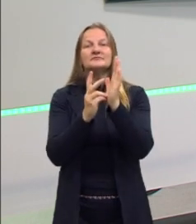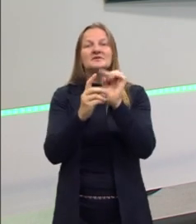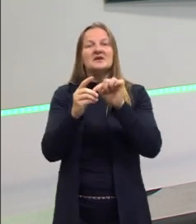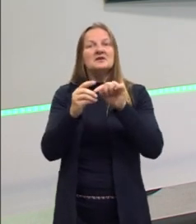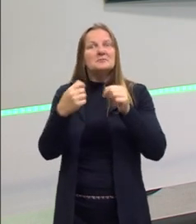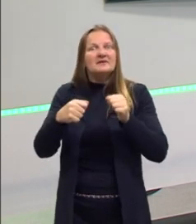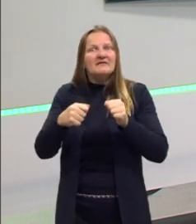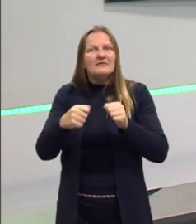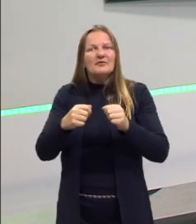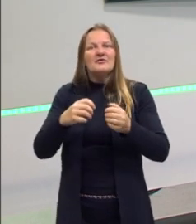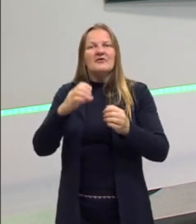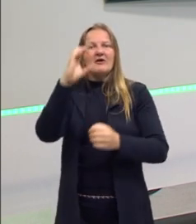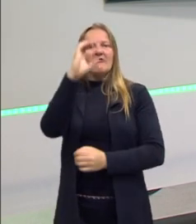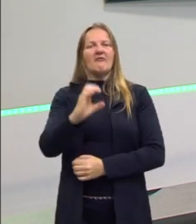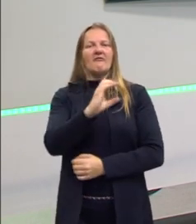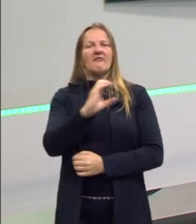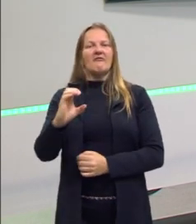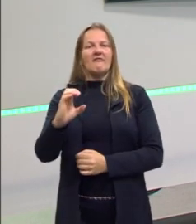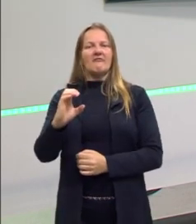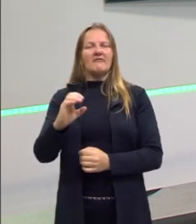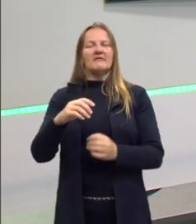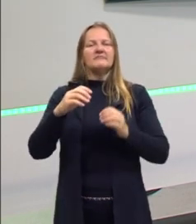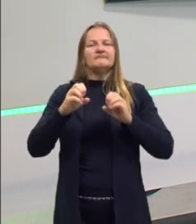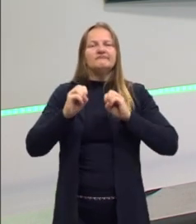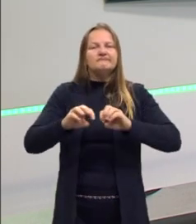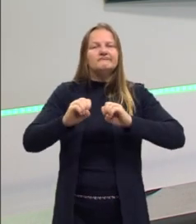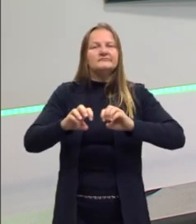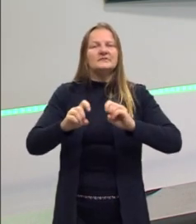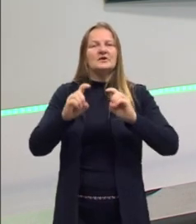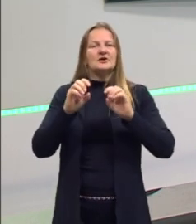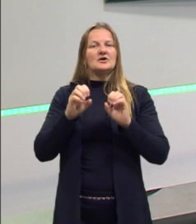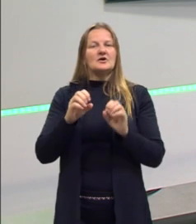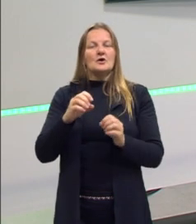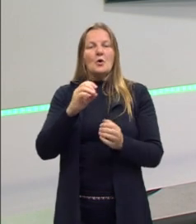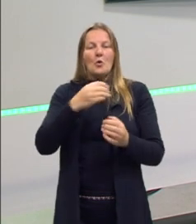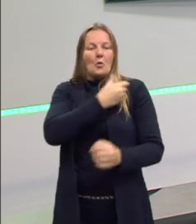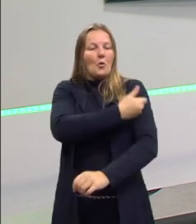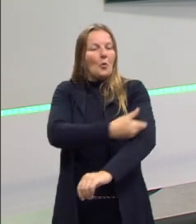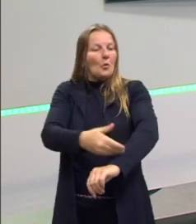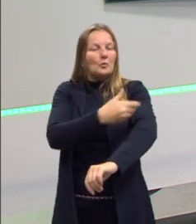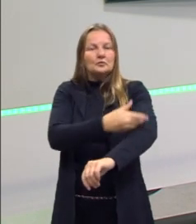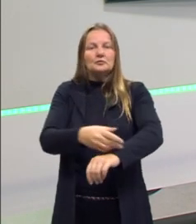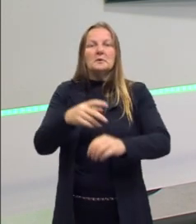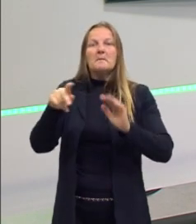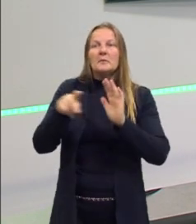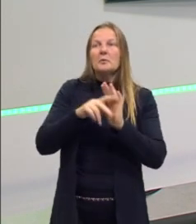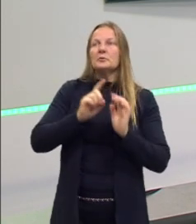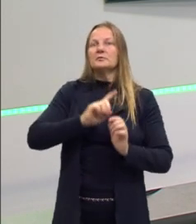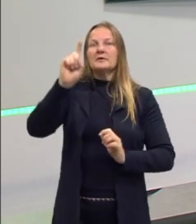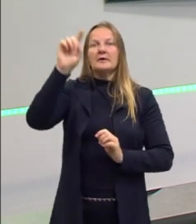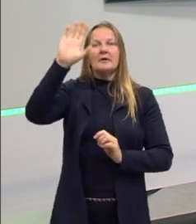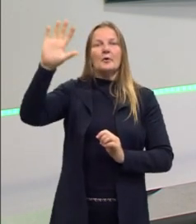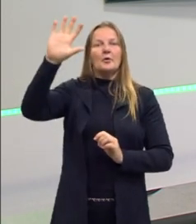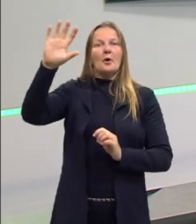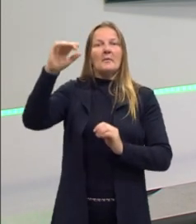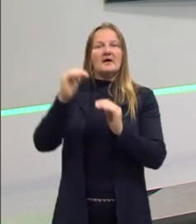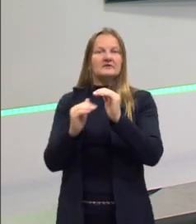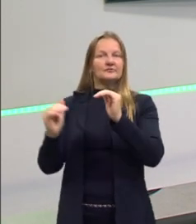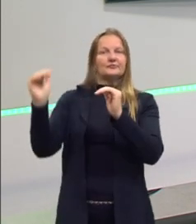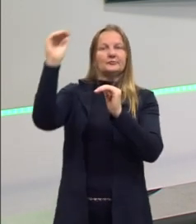que eles precisavam ser catequizados que eles precisavam adotar os costumes dos europeus isso é dizer e